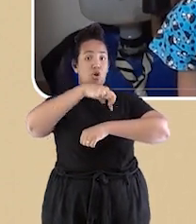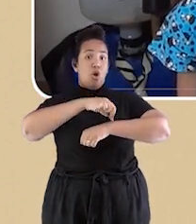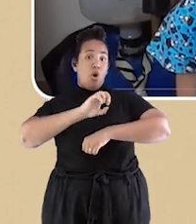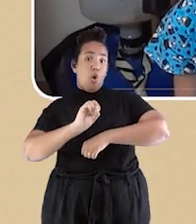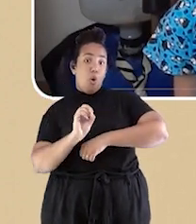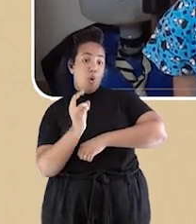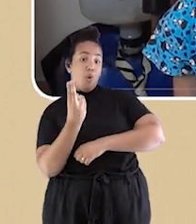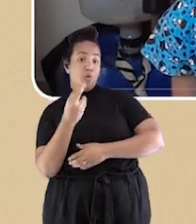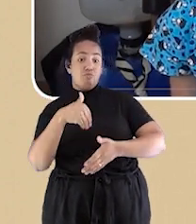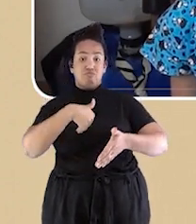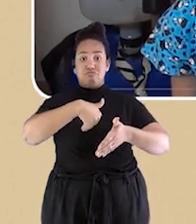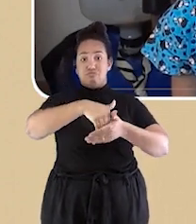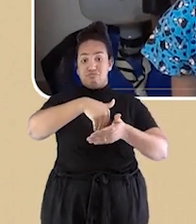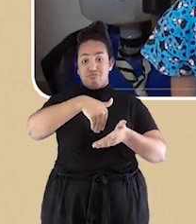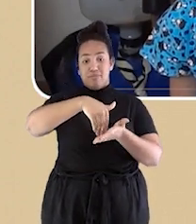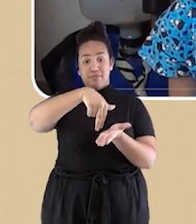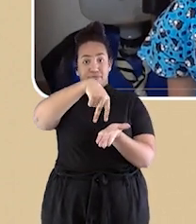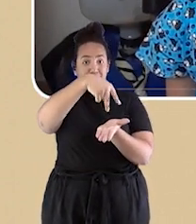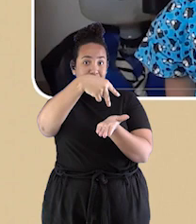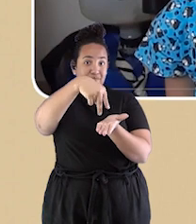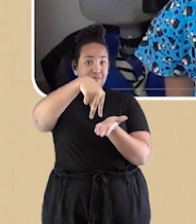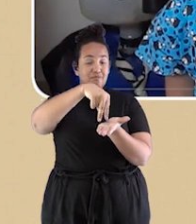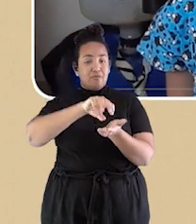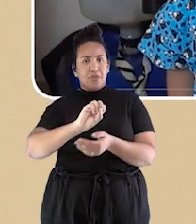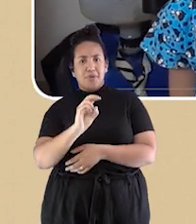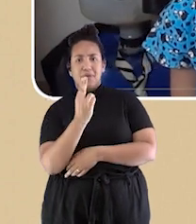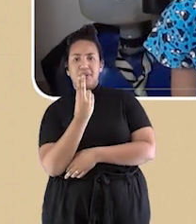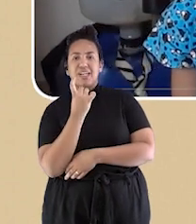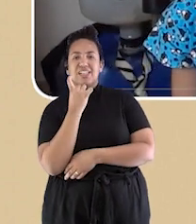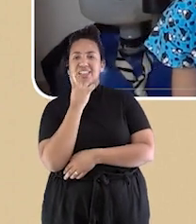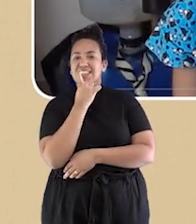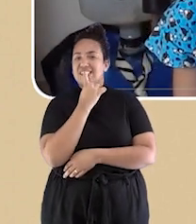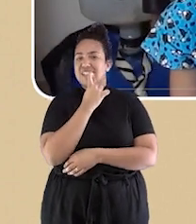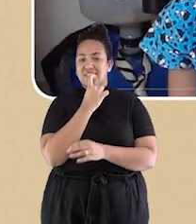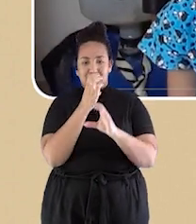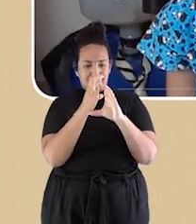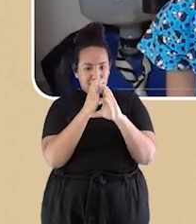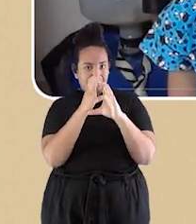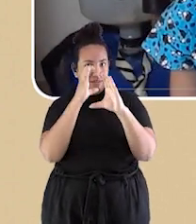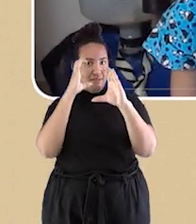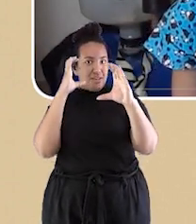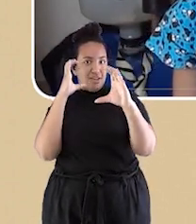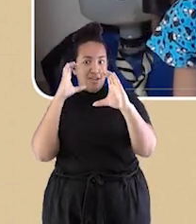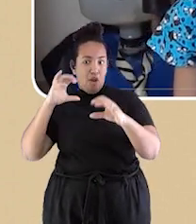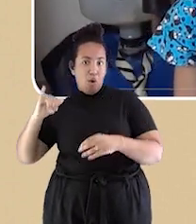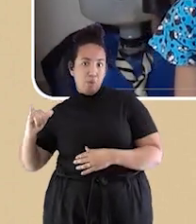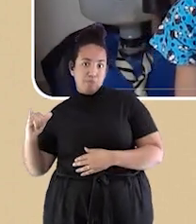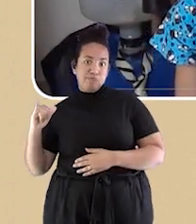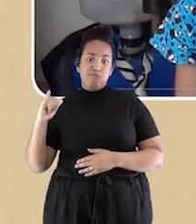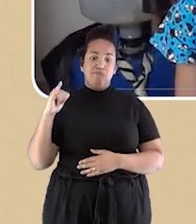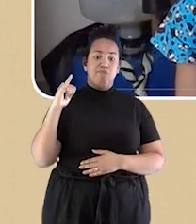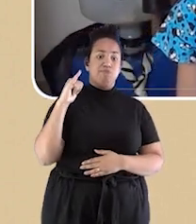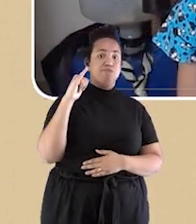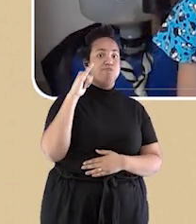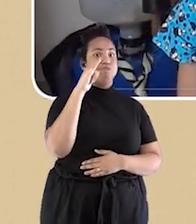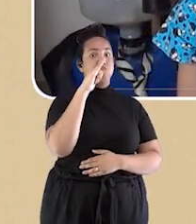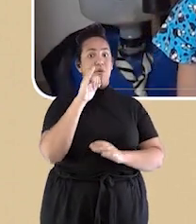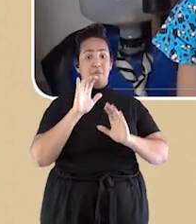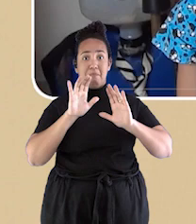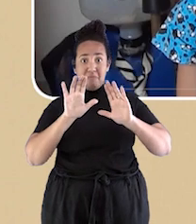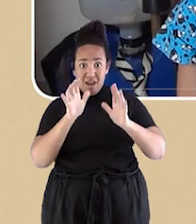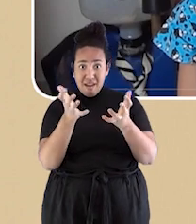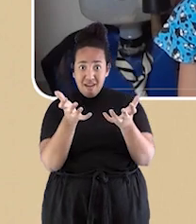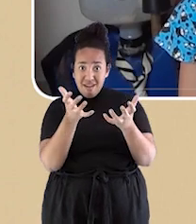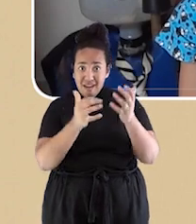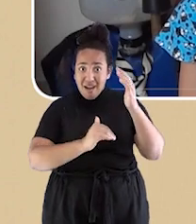mesmo jogador, bailarina ou dentista, engenheiro ou aviador. Mas pra se